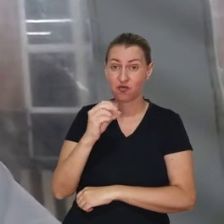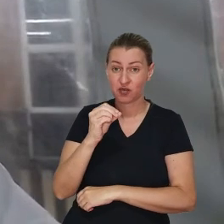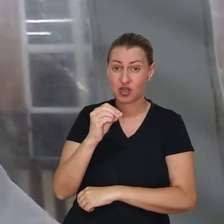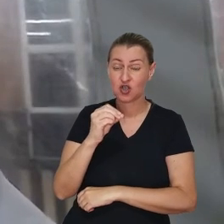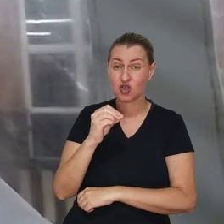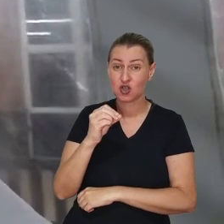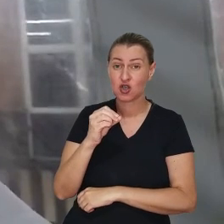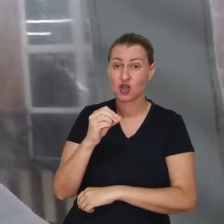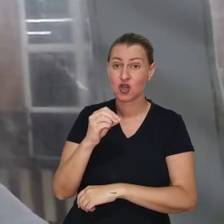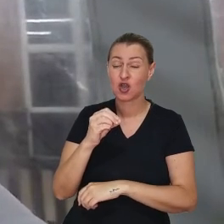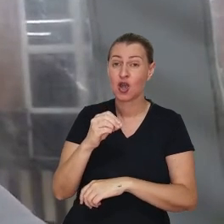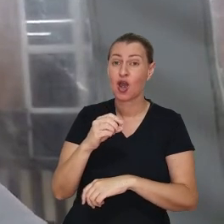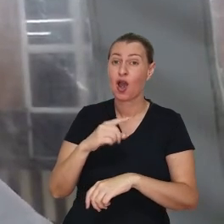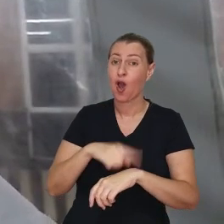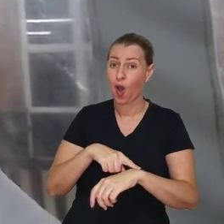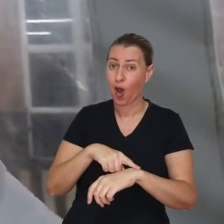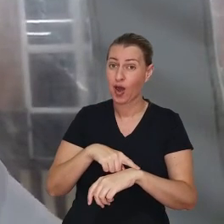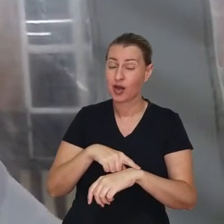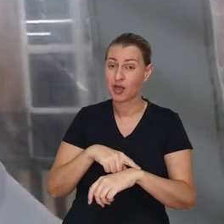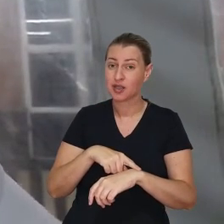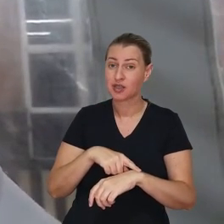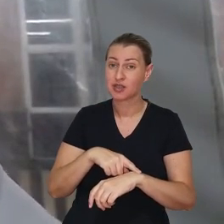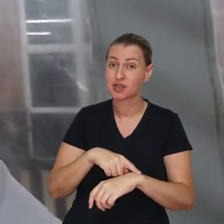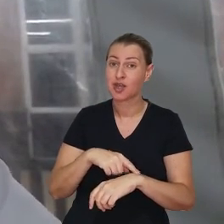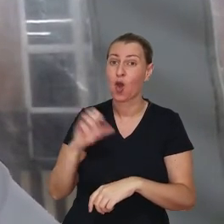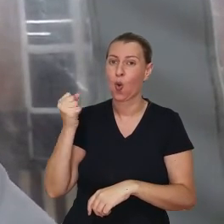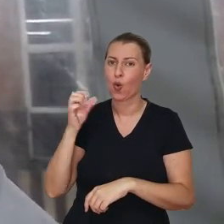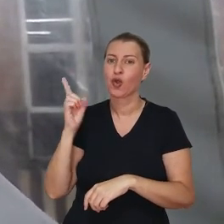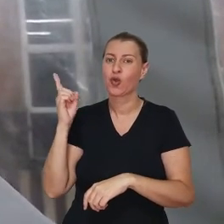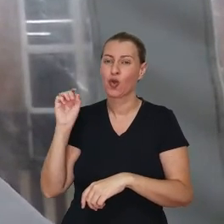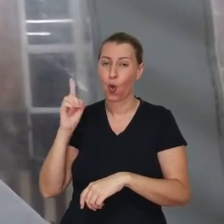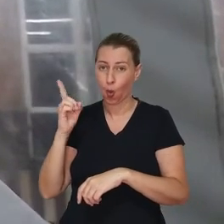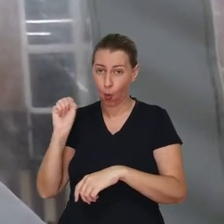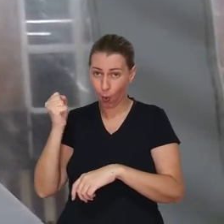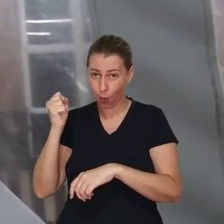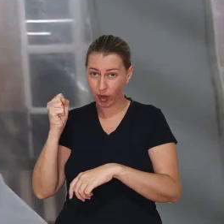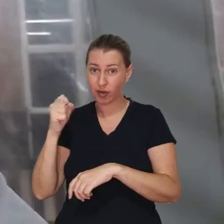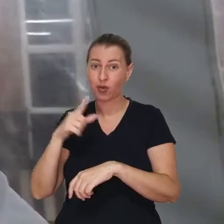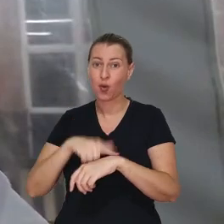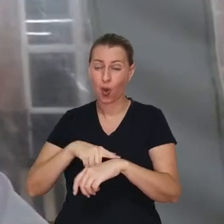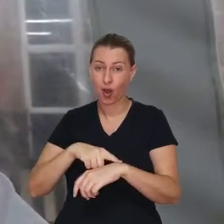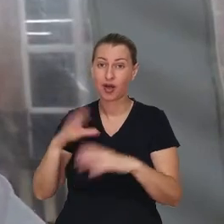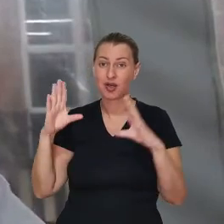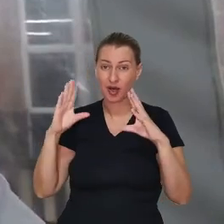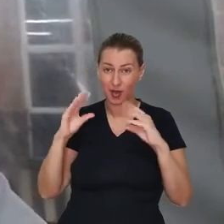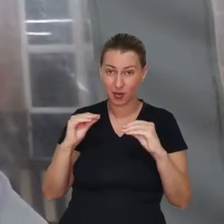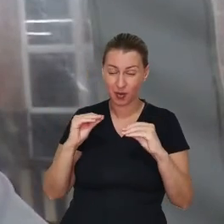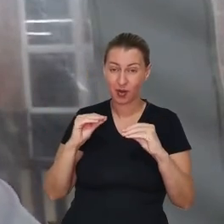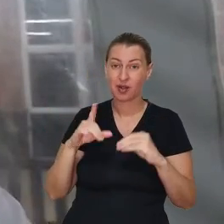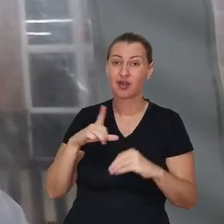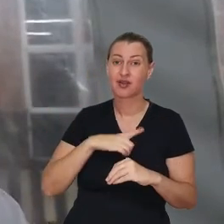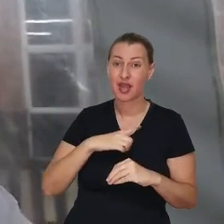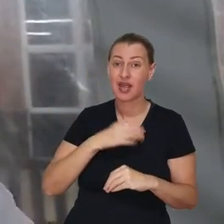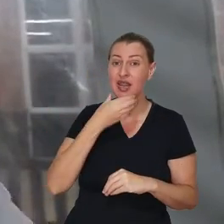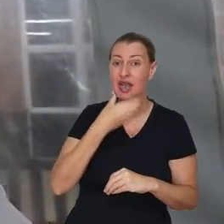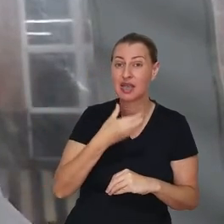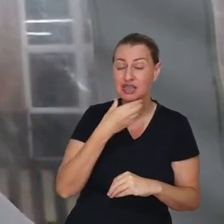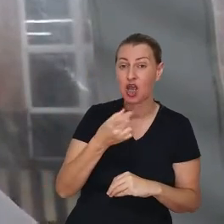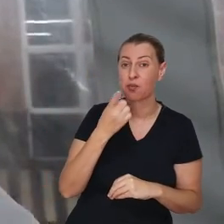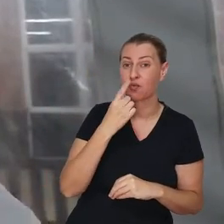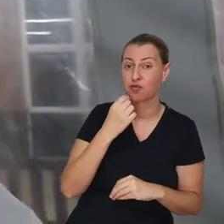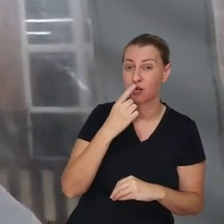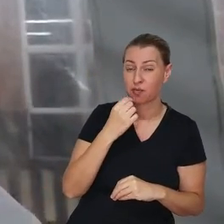temos mais uma live em alusão ao Dezembro Vermelho, tá, gente? Se cuida, se previne, se testa.